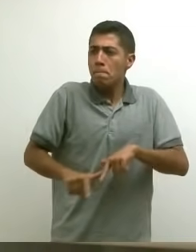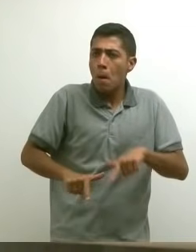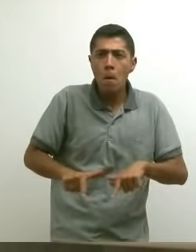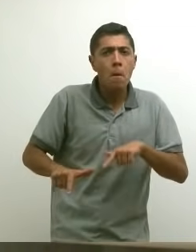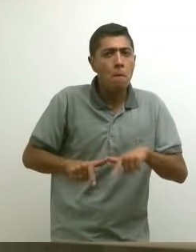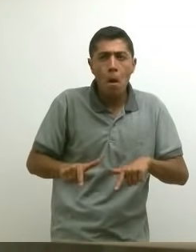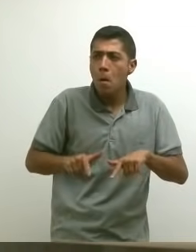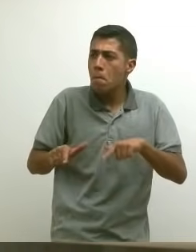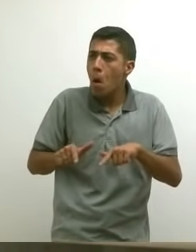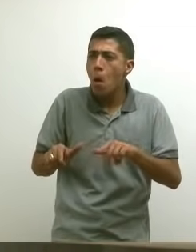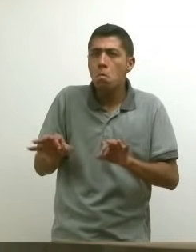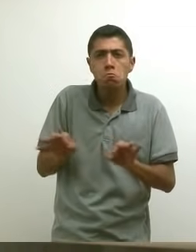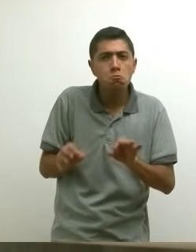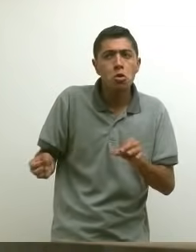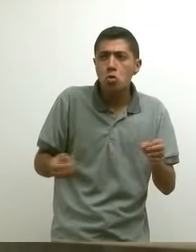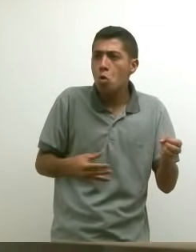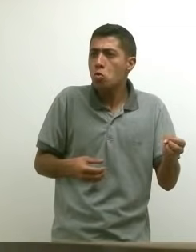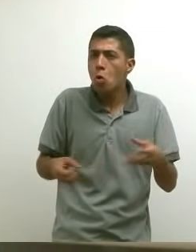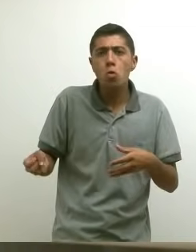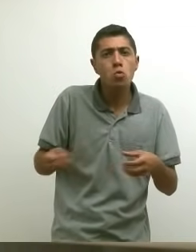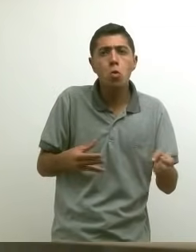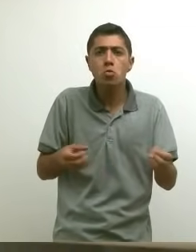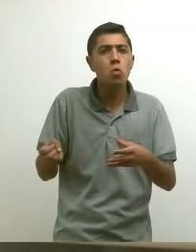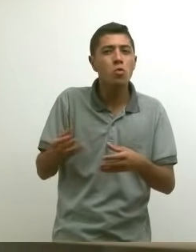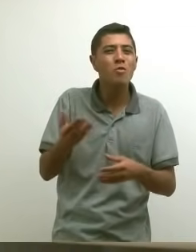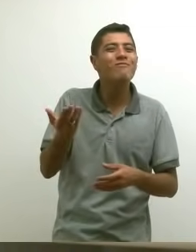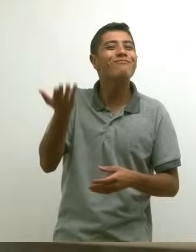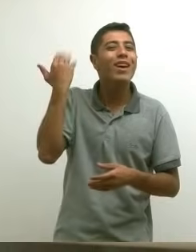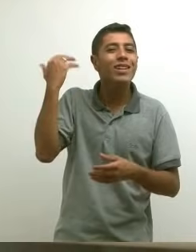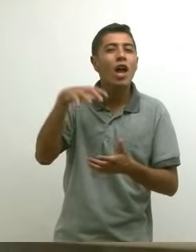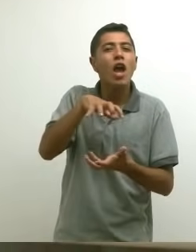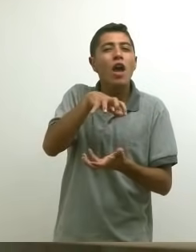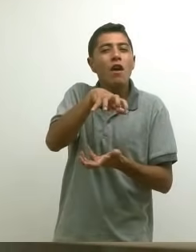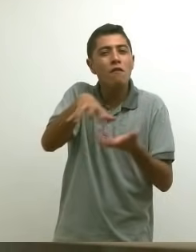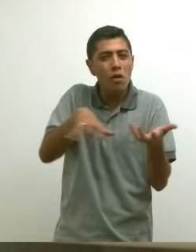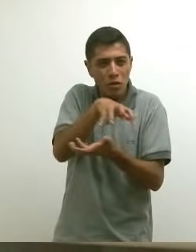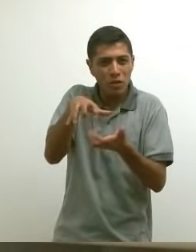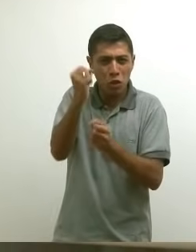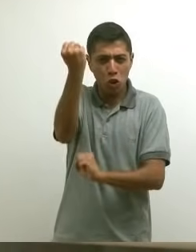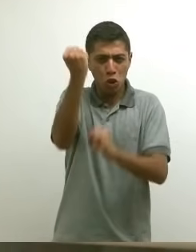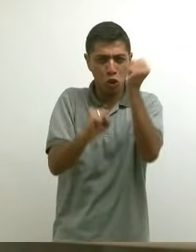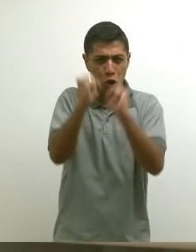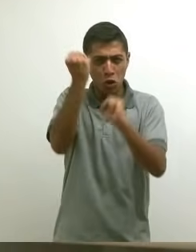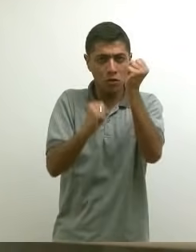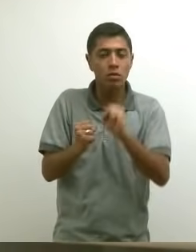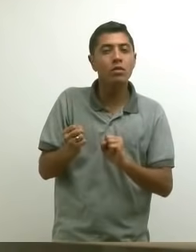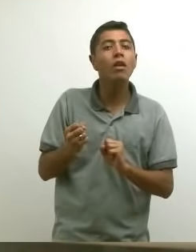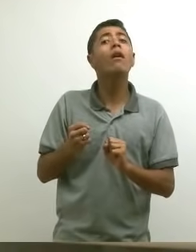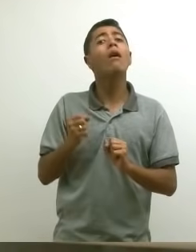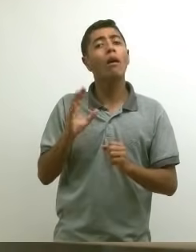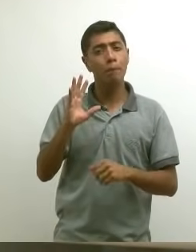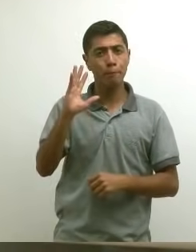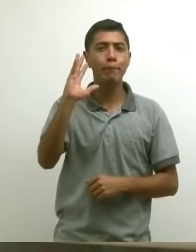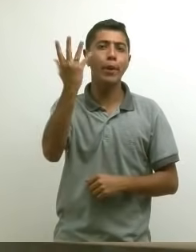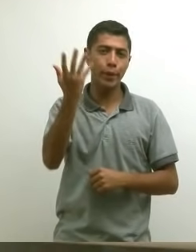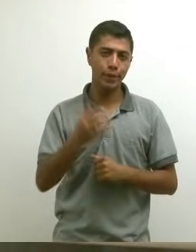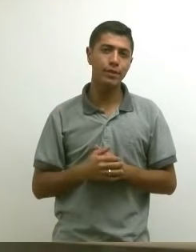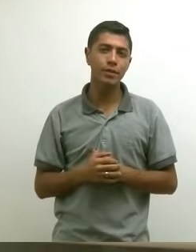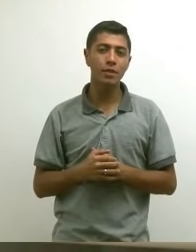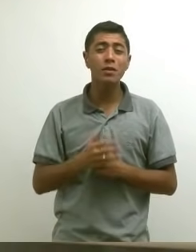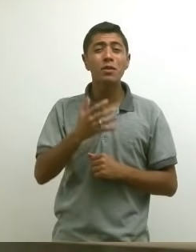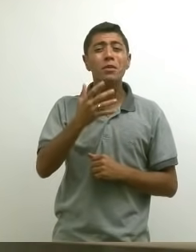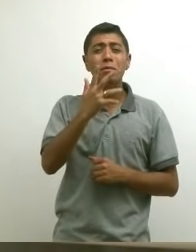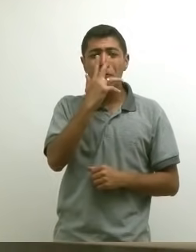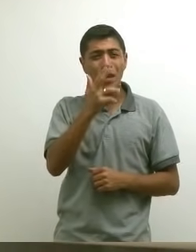o século 21 a gente tem o ser humano em um lance parado mais a sua família que possa